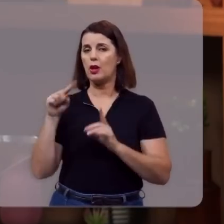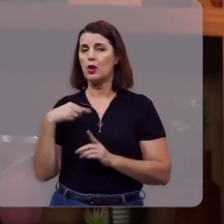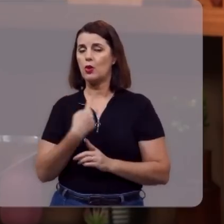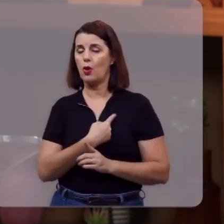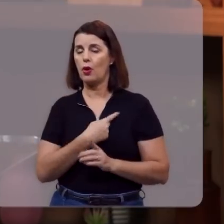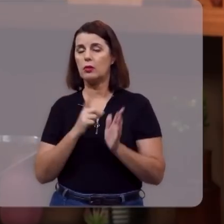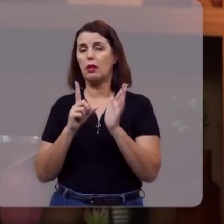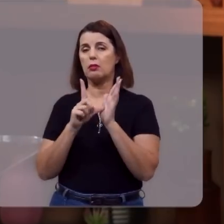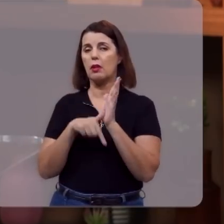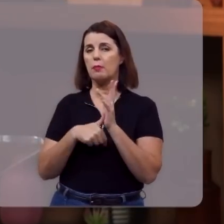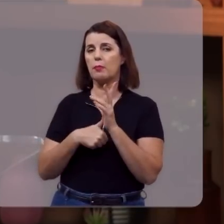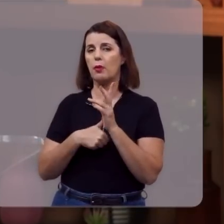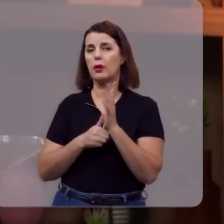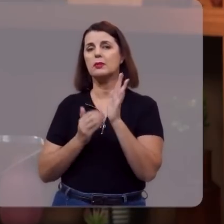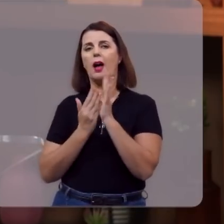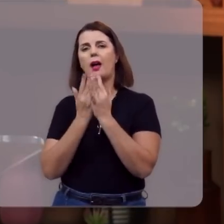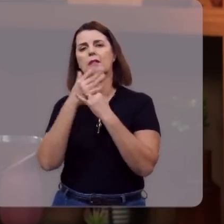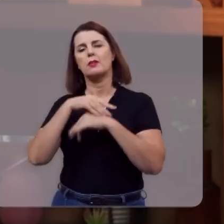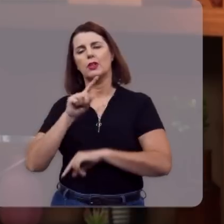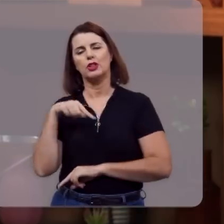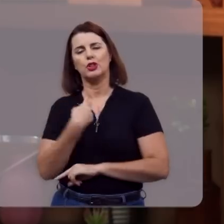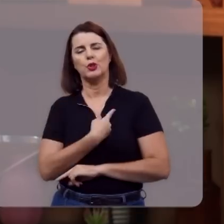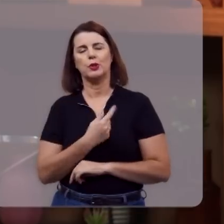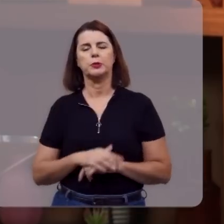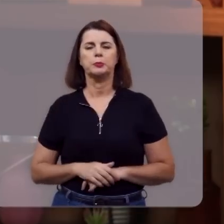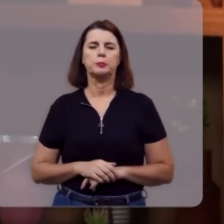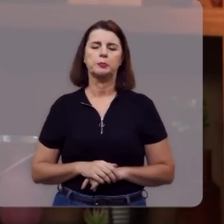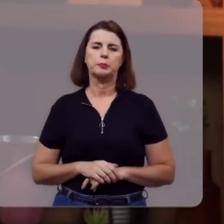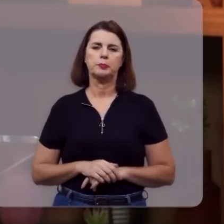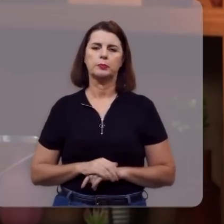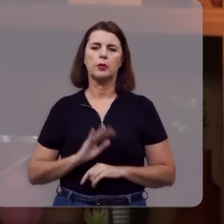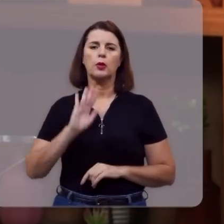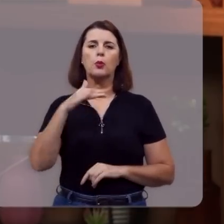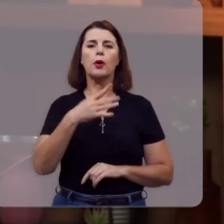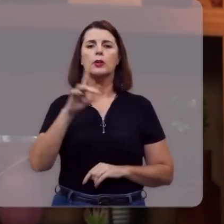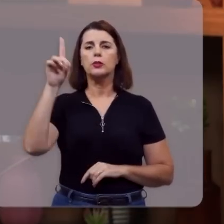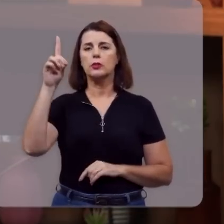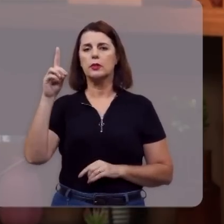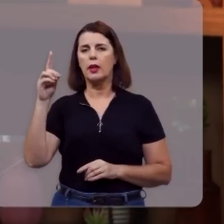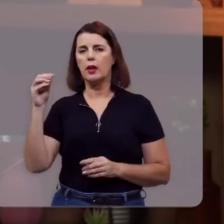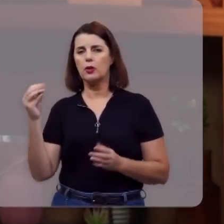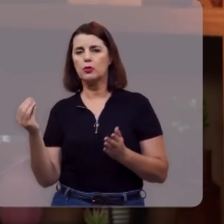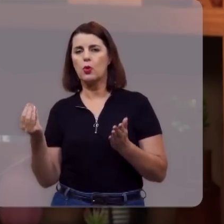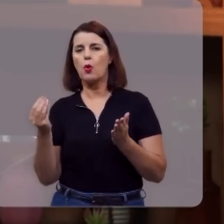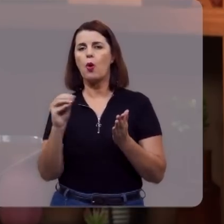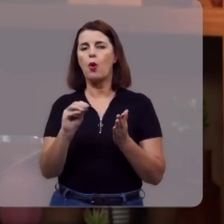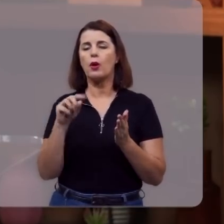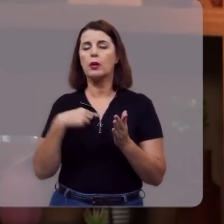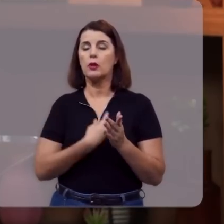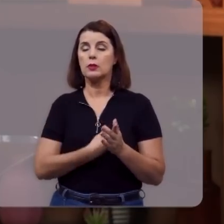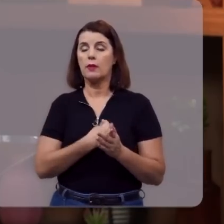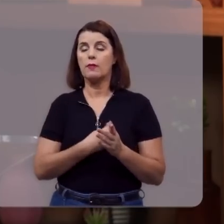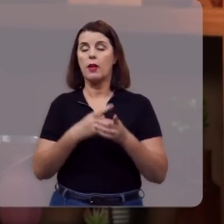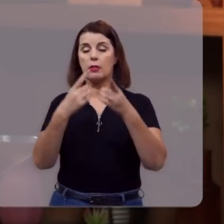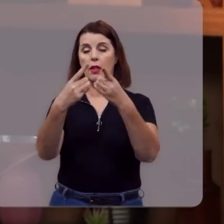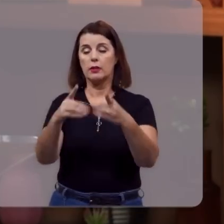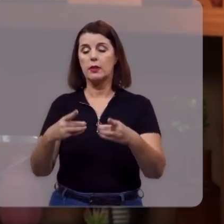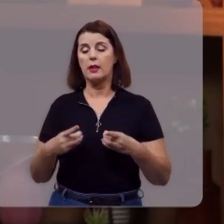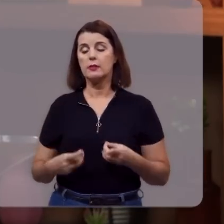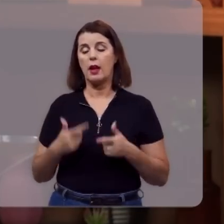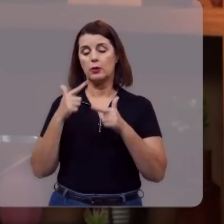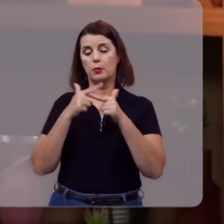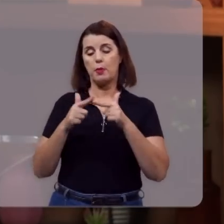para depois trabalhar através de nós. Quando Deus nos matricula na escola do deserto, a